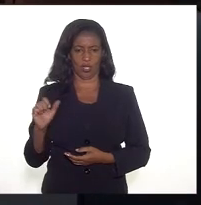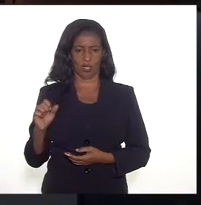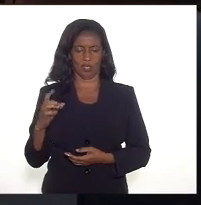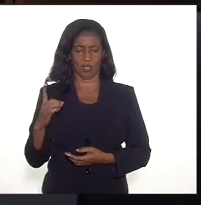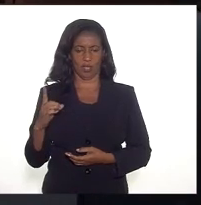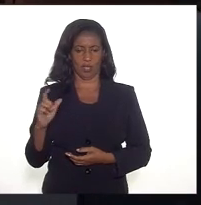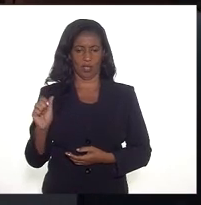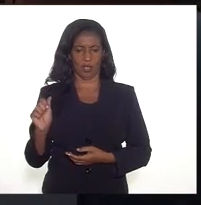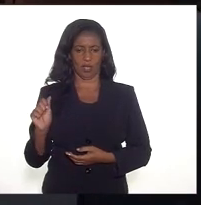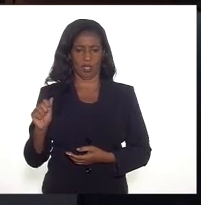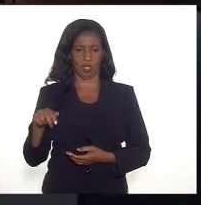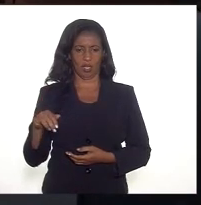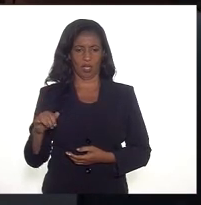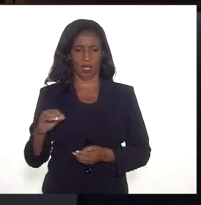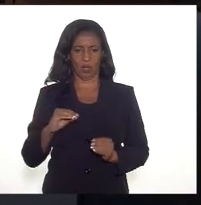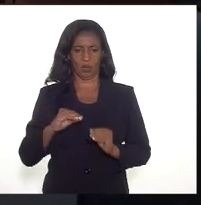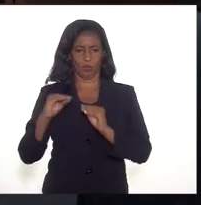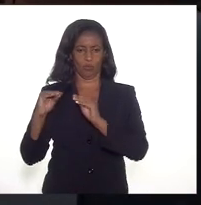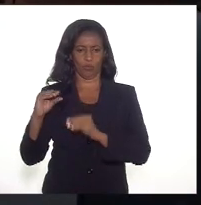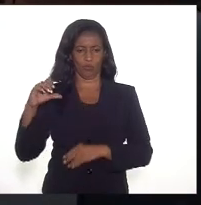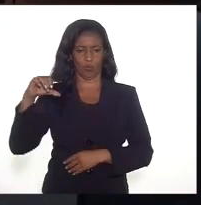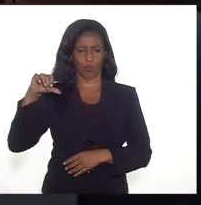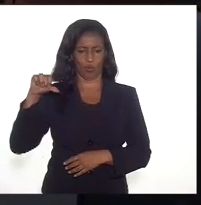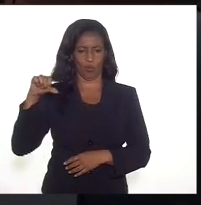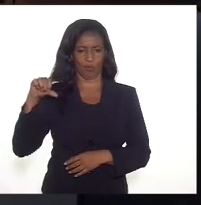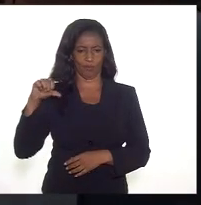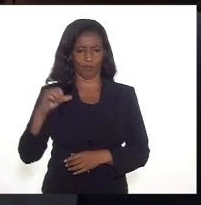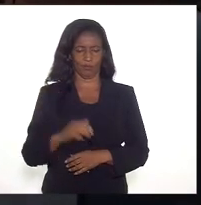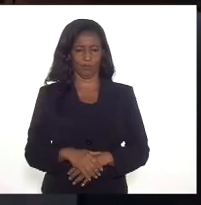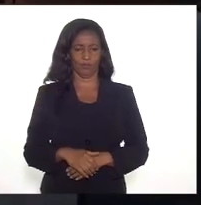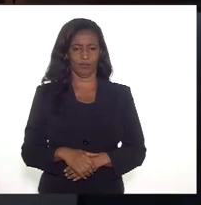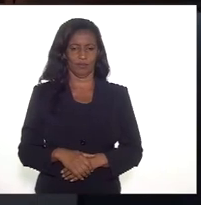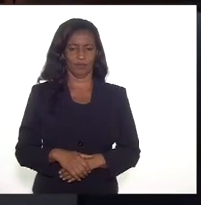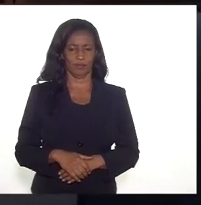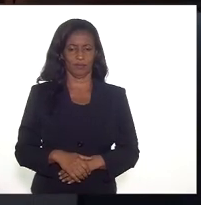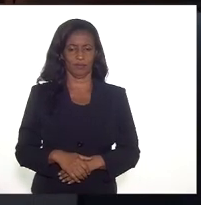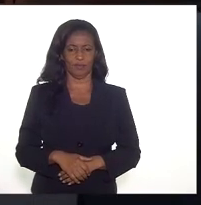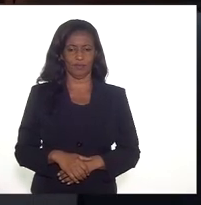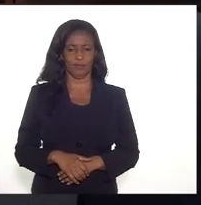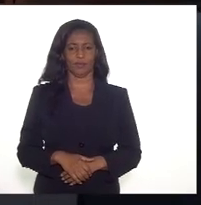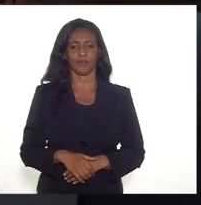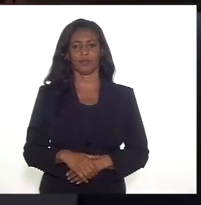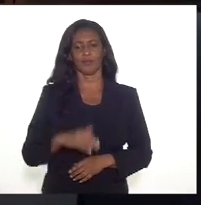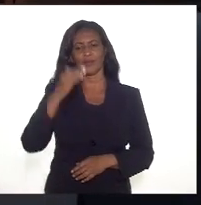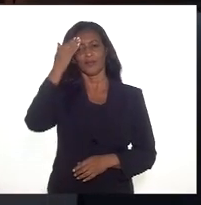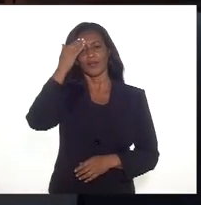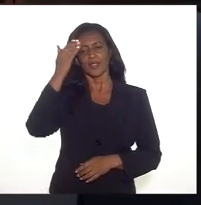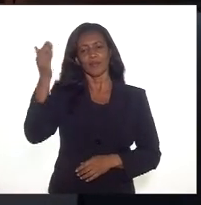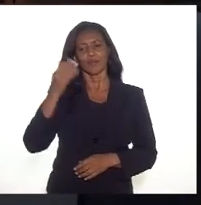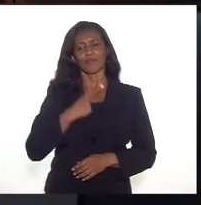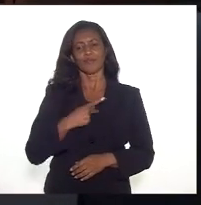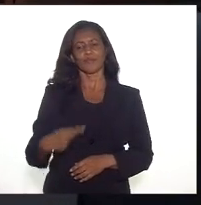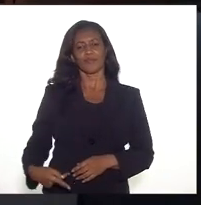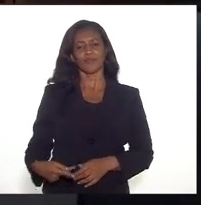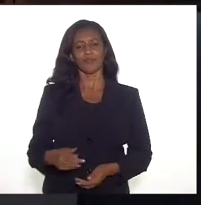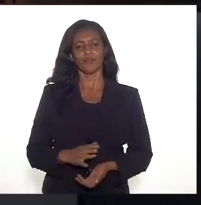Daniel Librelon. Ok? Muitos aplausos. Obrigada, presidente. Vamos que vamos. Boa